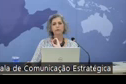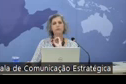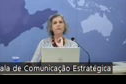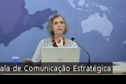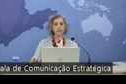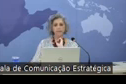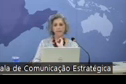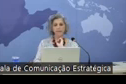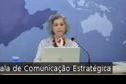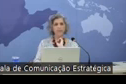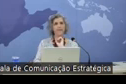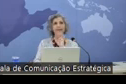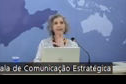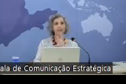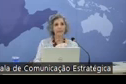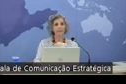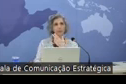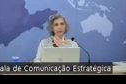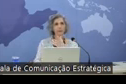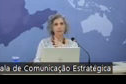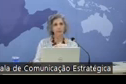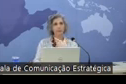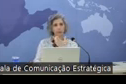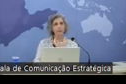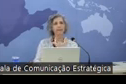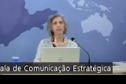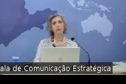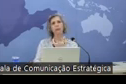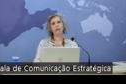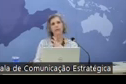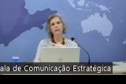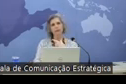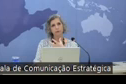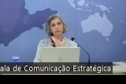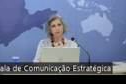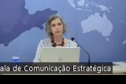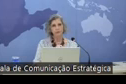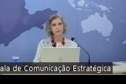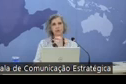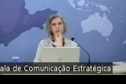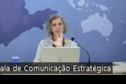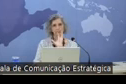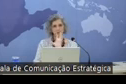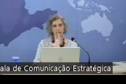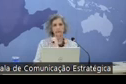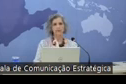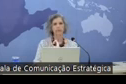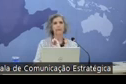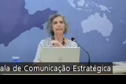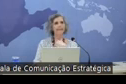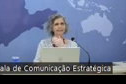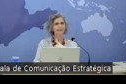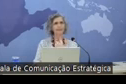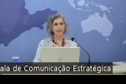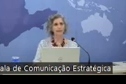ou será último exame de carga viral mas a gente tá procurando ele está procurando ainda colocar Qual é o tipo de desfecho ainda isso